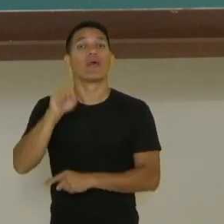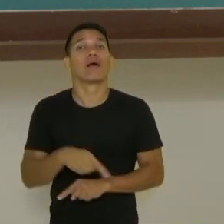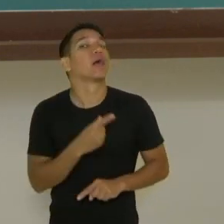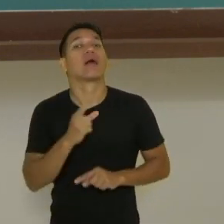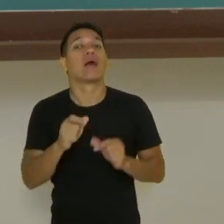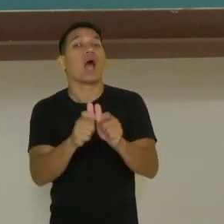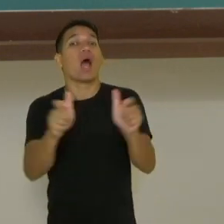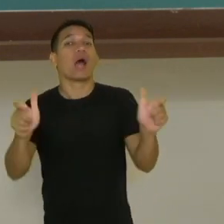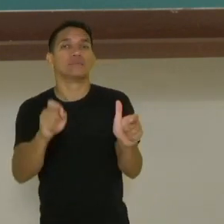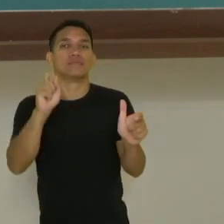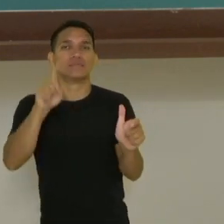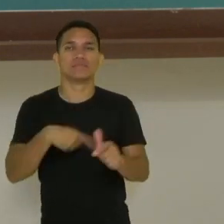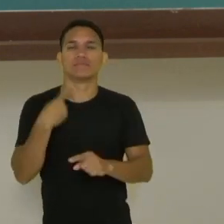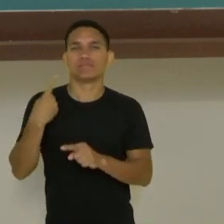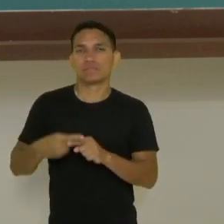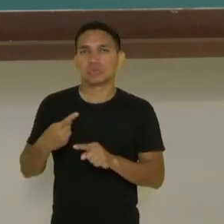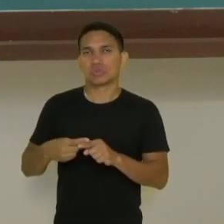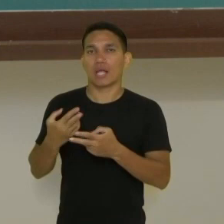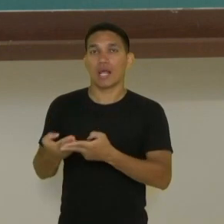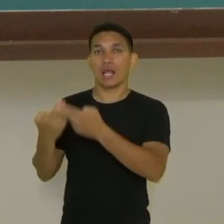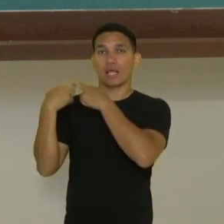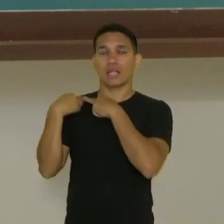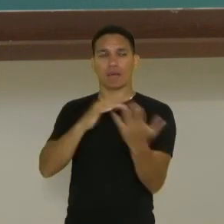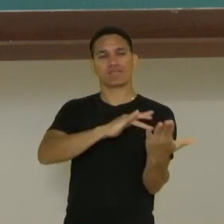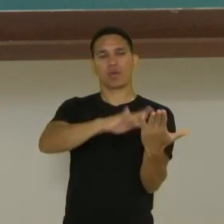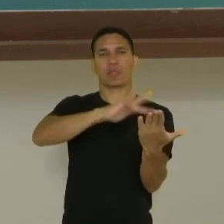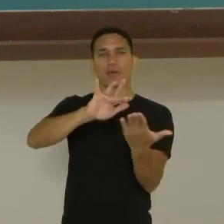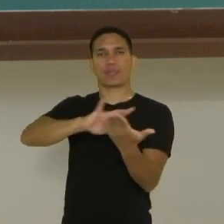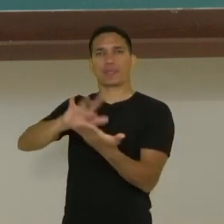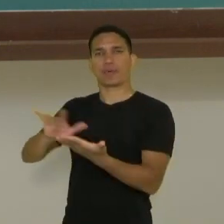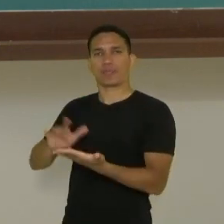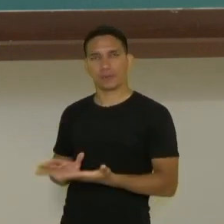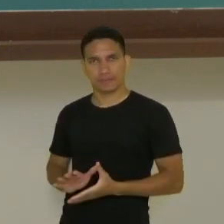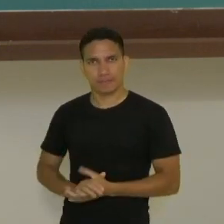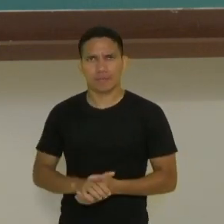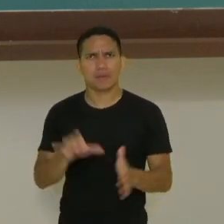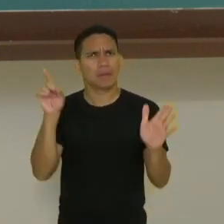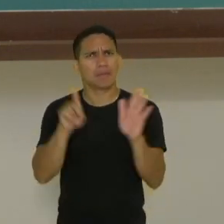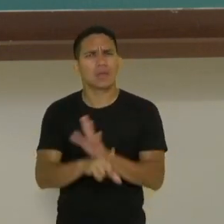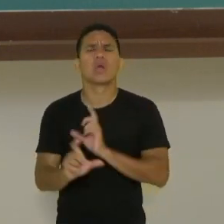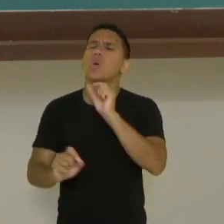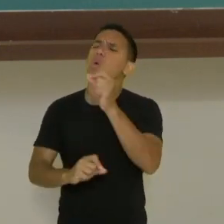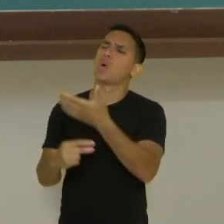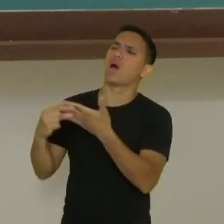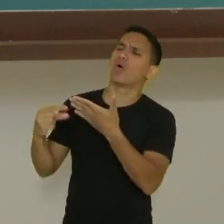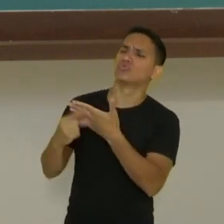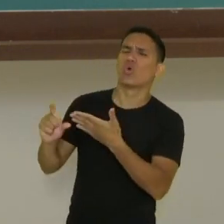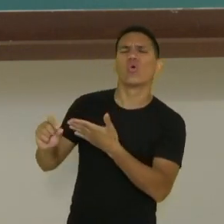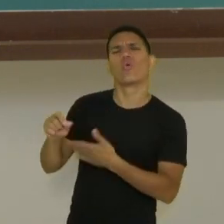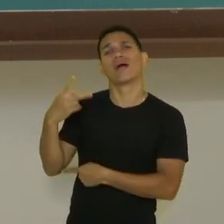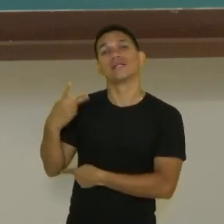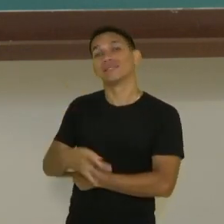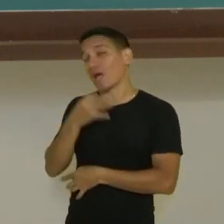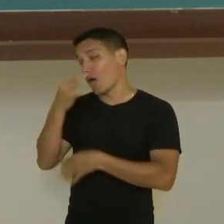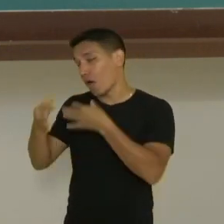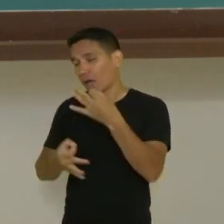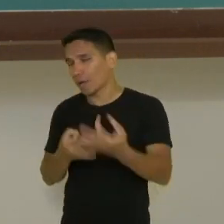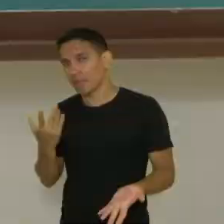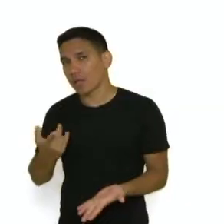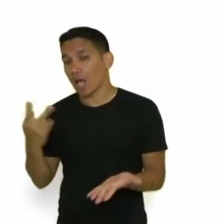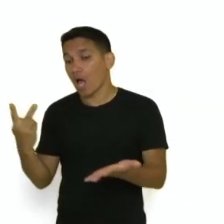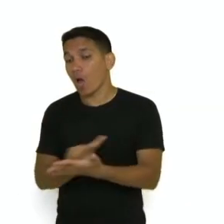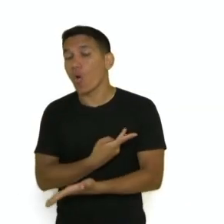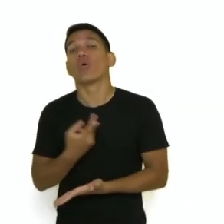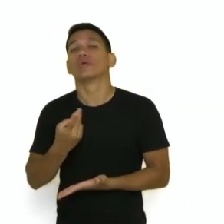parte, responsabilidade do consumismo. Qual a opinião do autor sobre as causas do